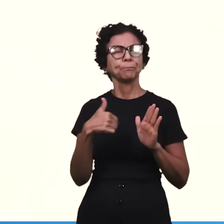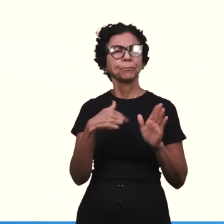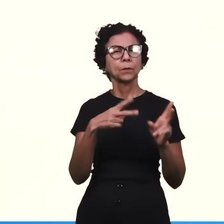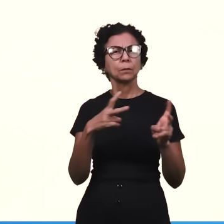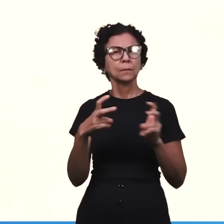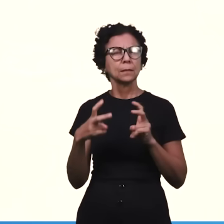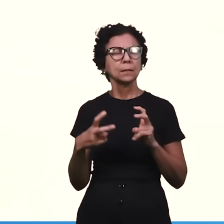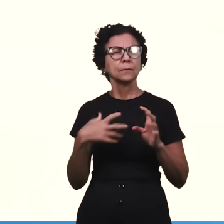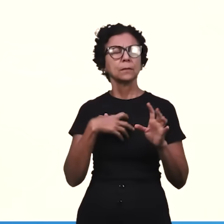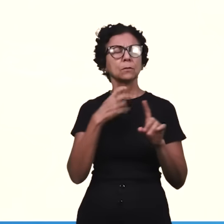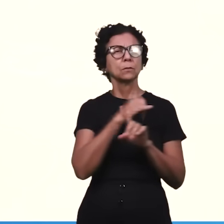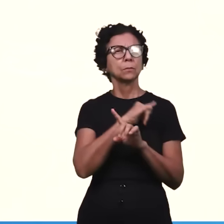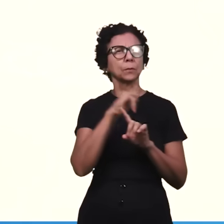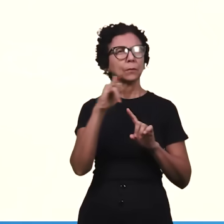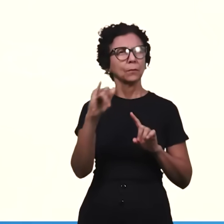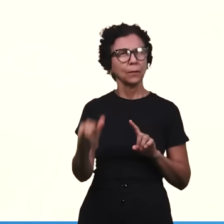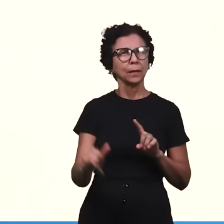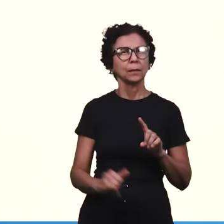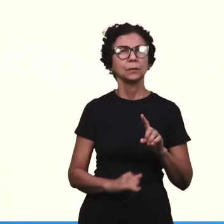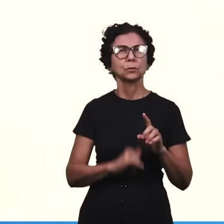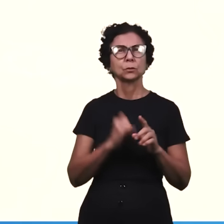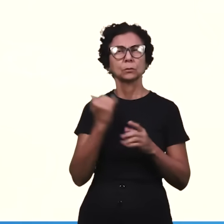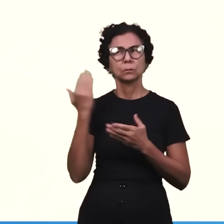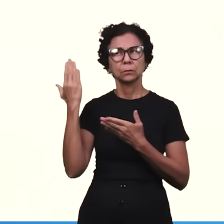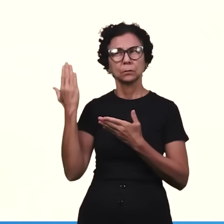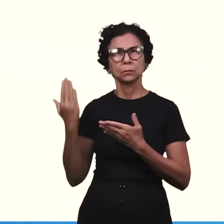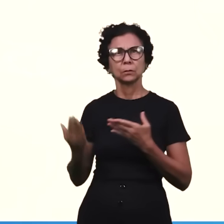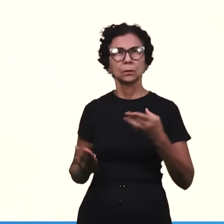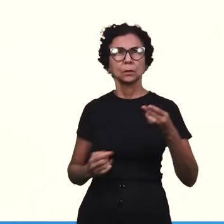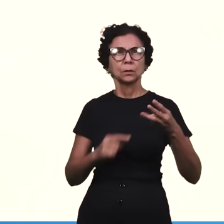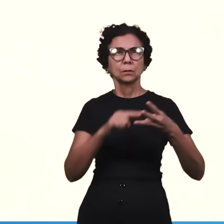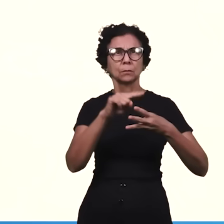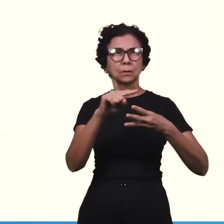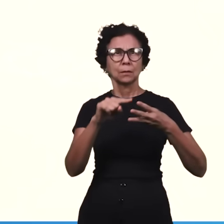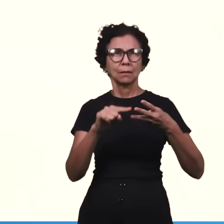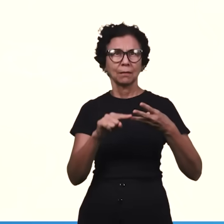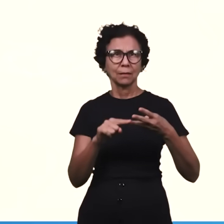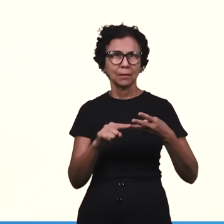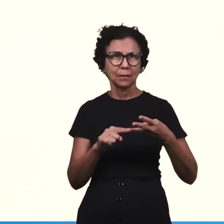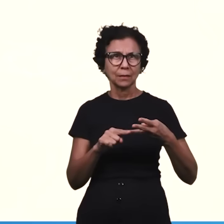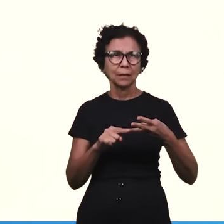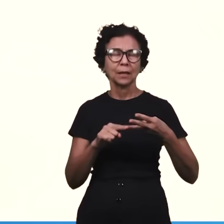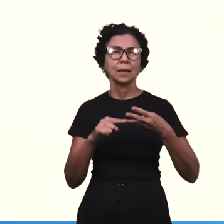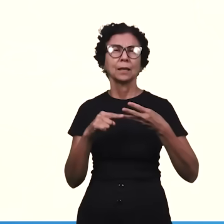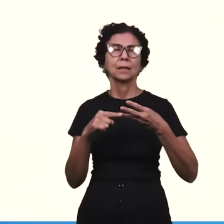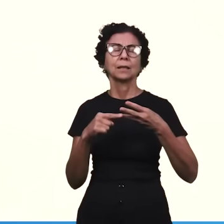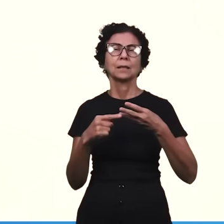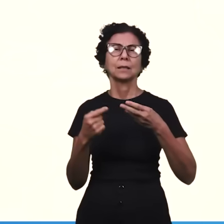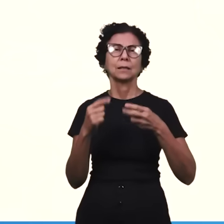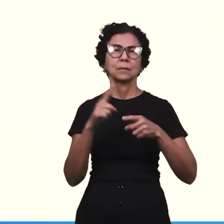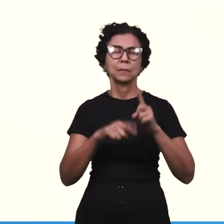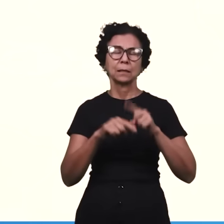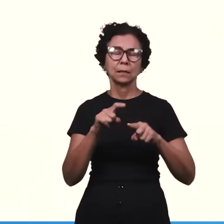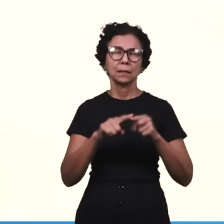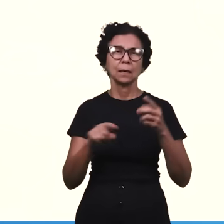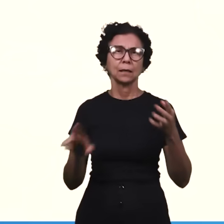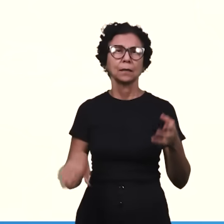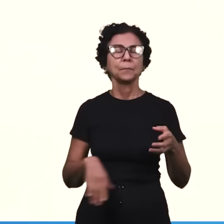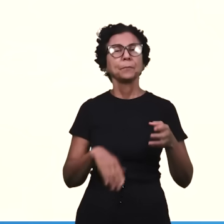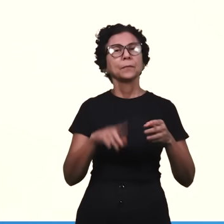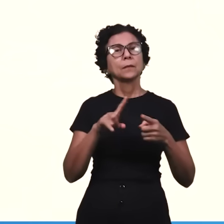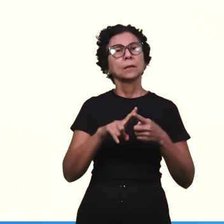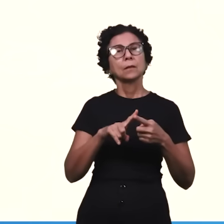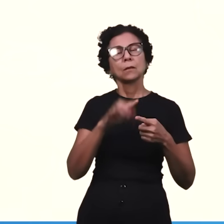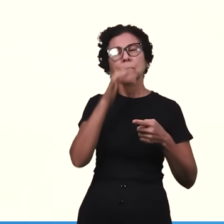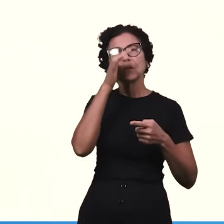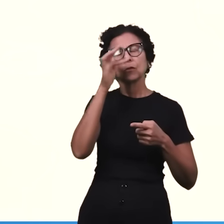1, identifique o sentido profético dos seguintes ingredientes básicos da oferta de manjares. Então,